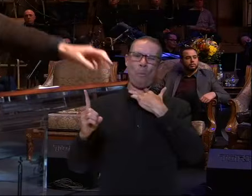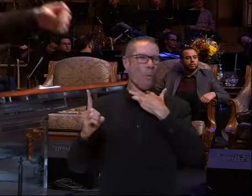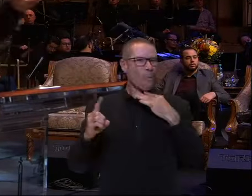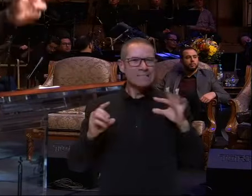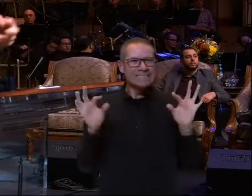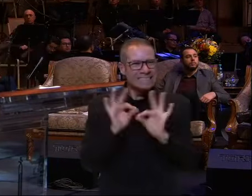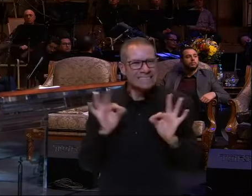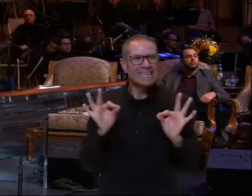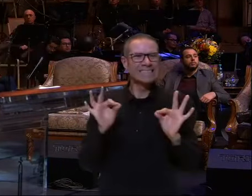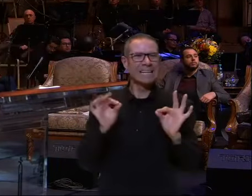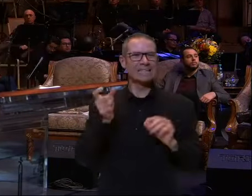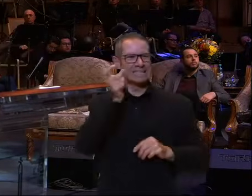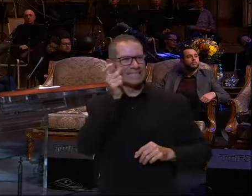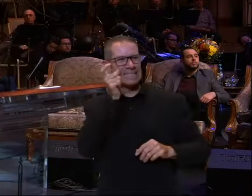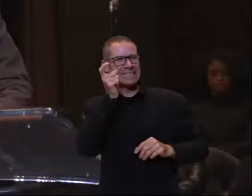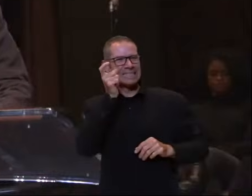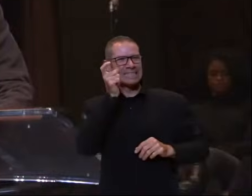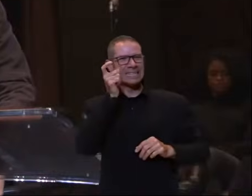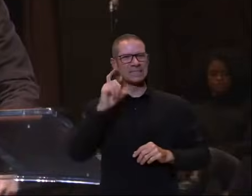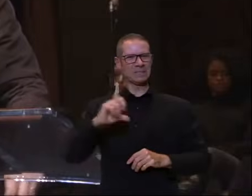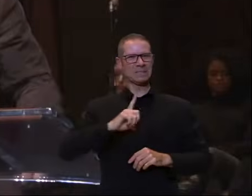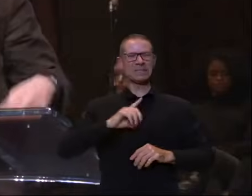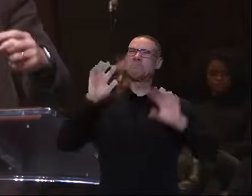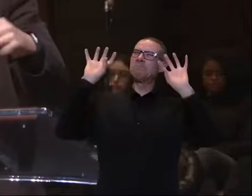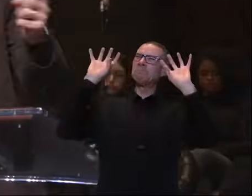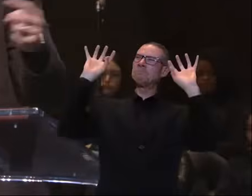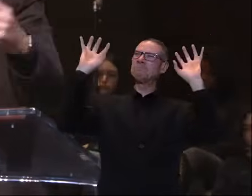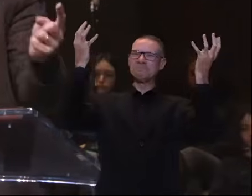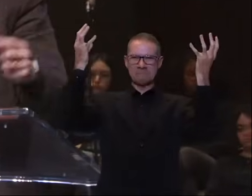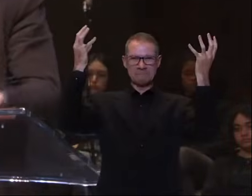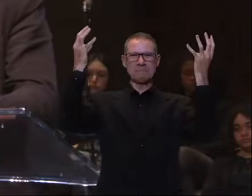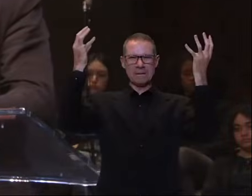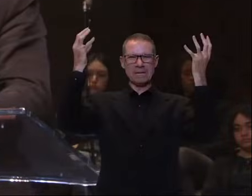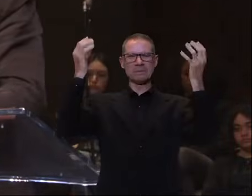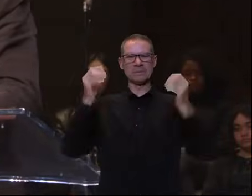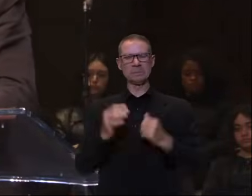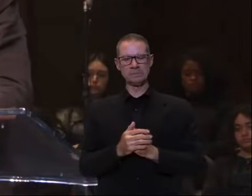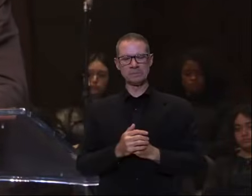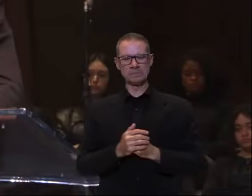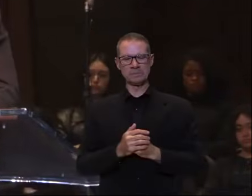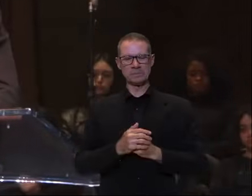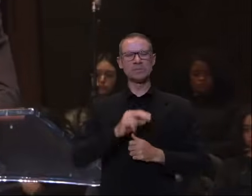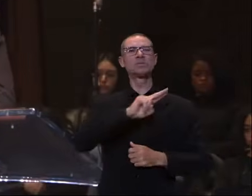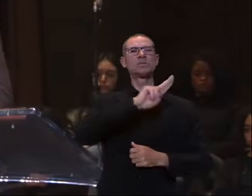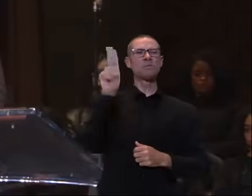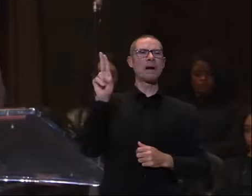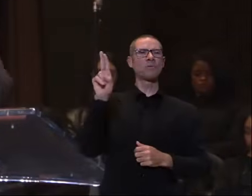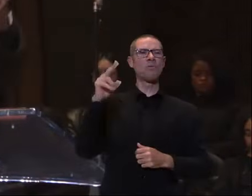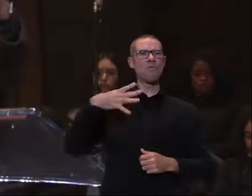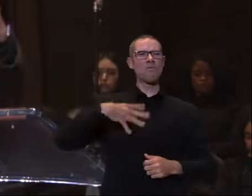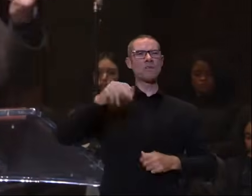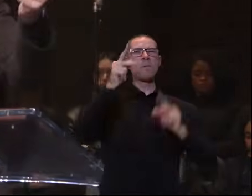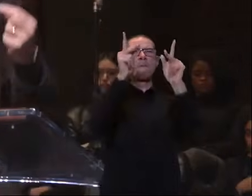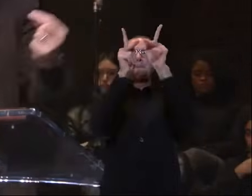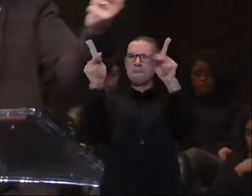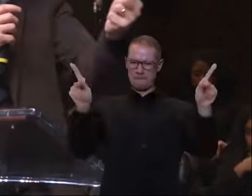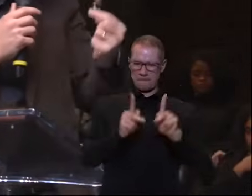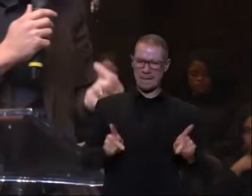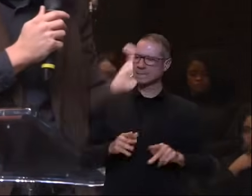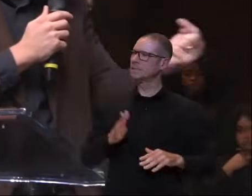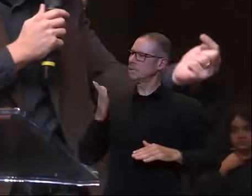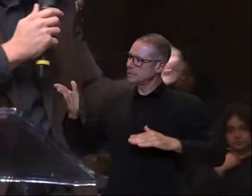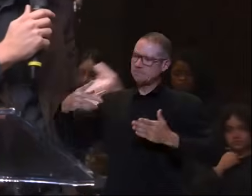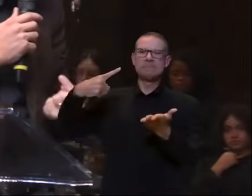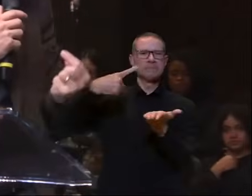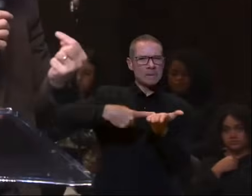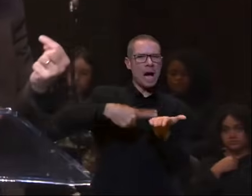Eu acho interessante uma cerimônia que tinha entre as tribos do mundo antigo, chamada Filho da Paz. Quando eles iam fazer o acordo de